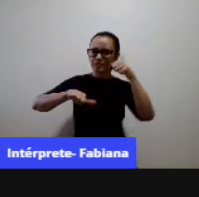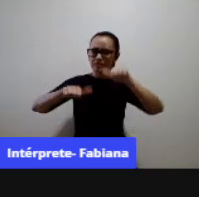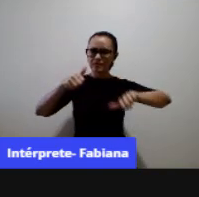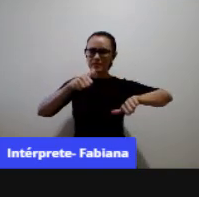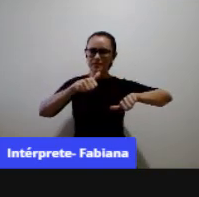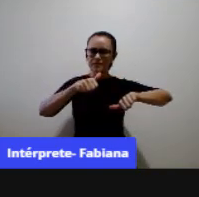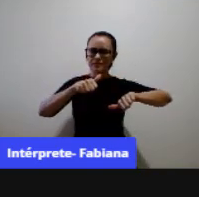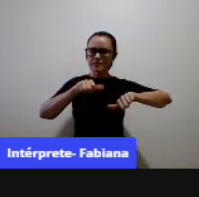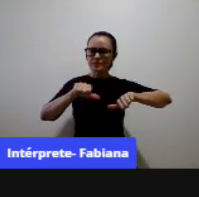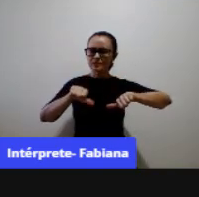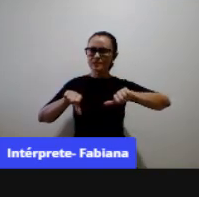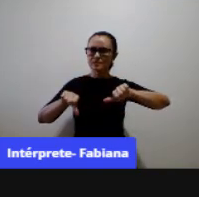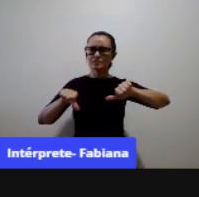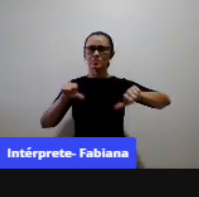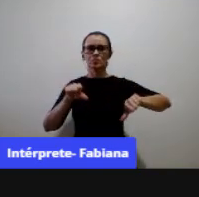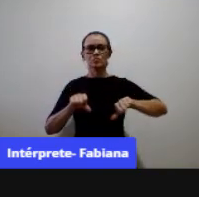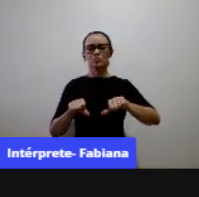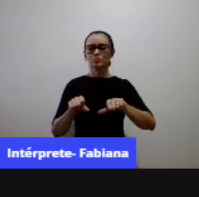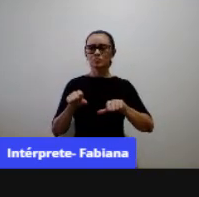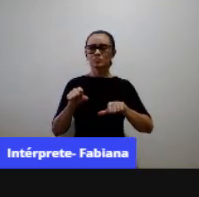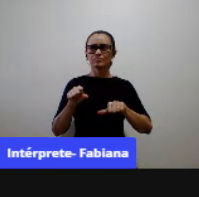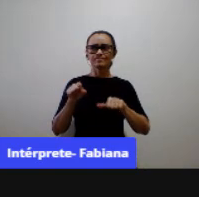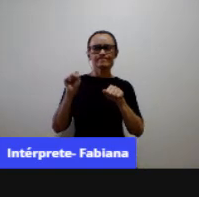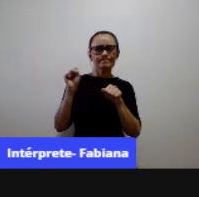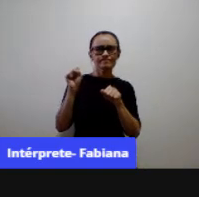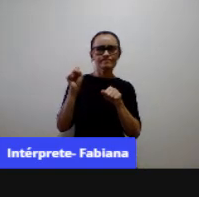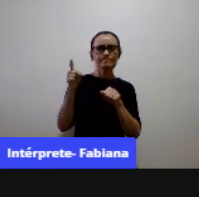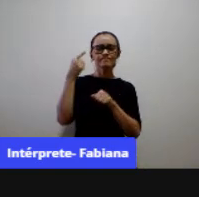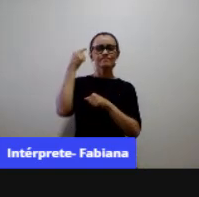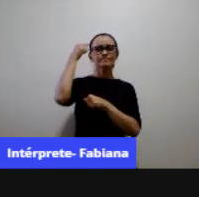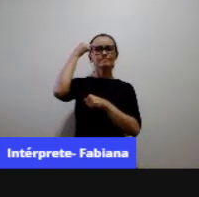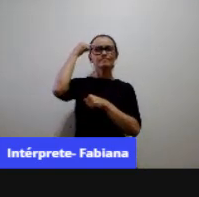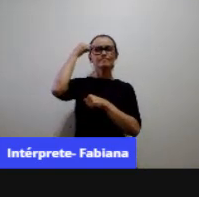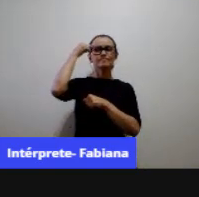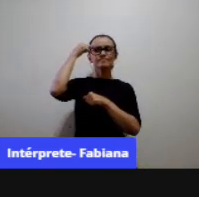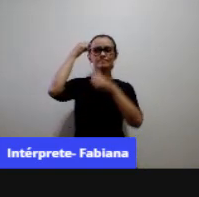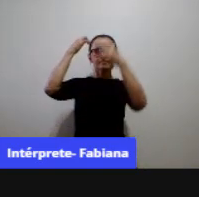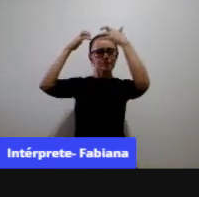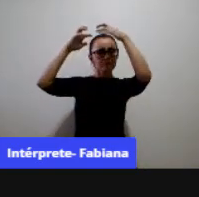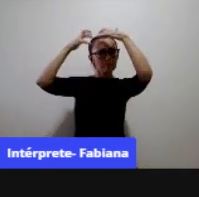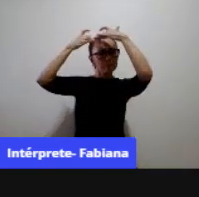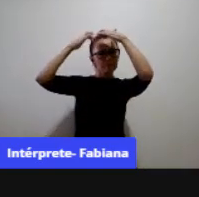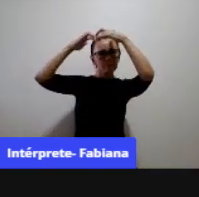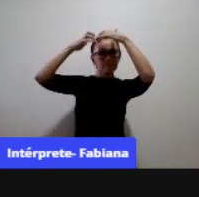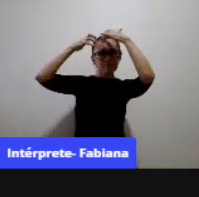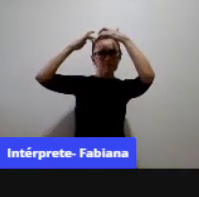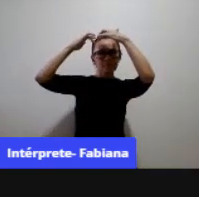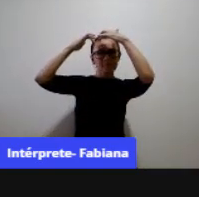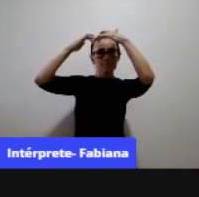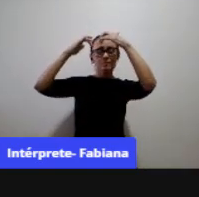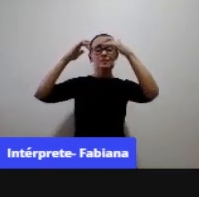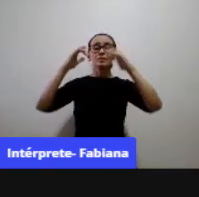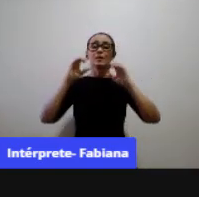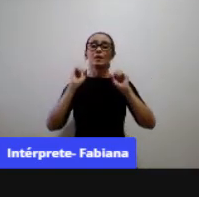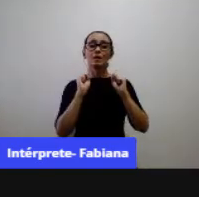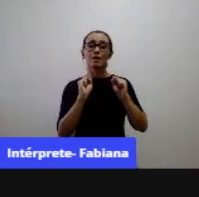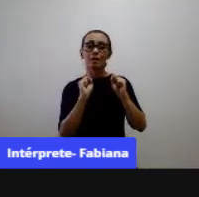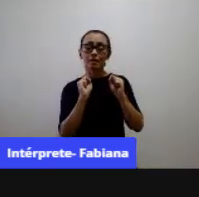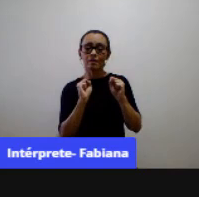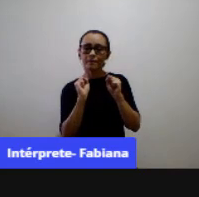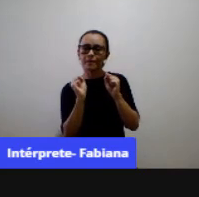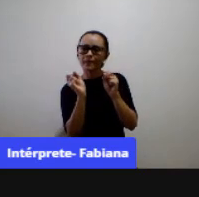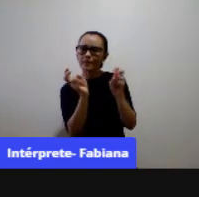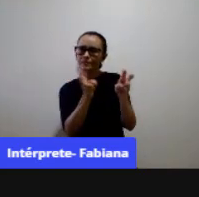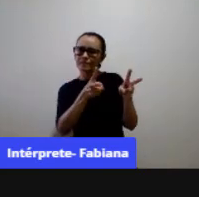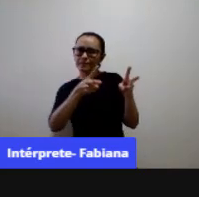nível de desenvolvimento cognitivo desse indivíduo, Eu posso saber o que eu vou adquirir, o que eu vou fazer com que